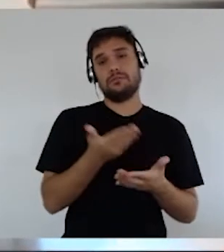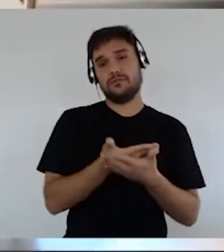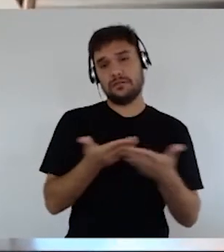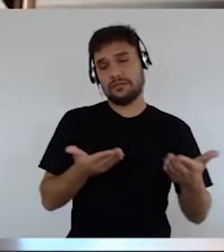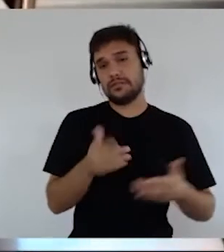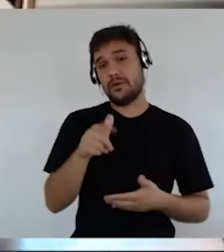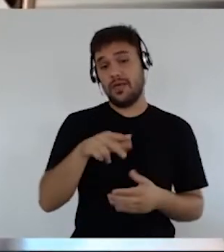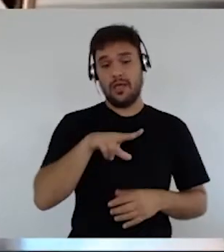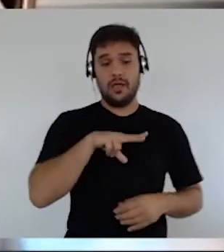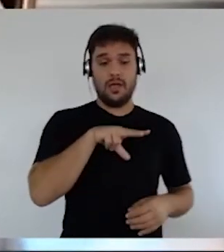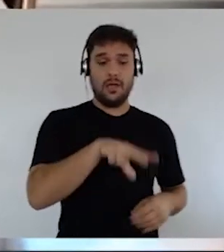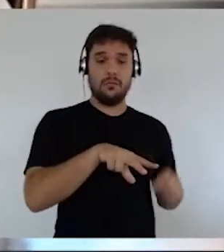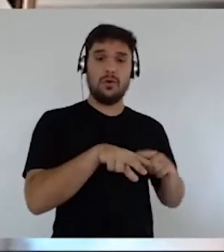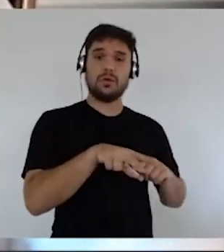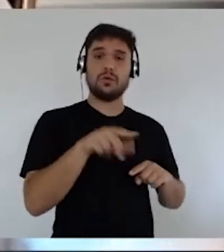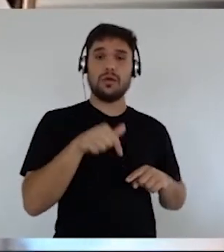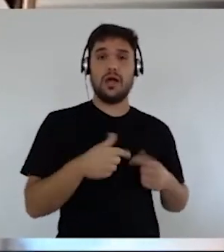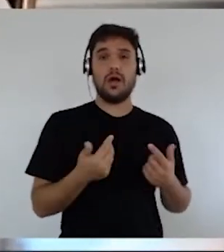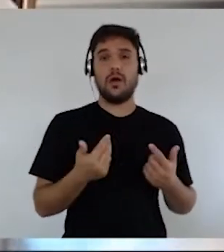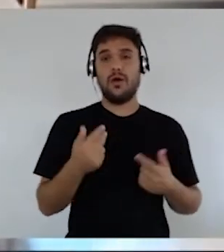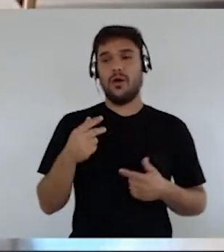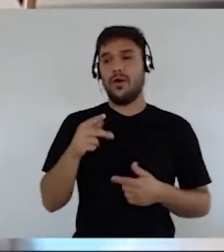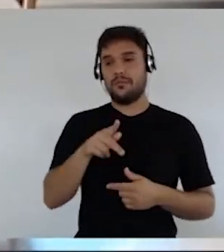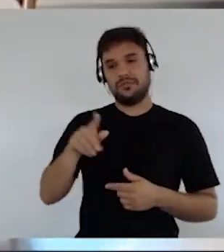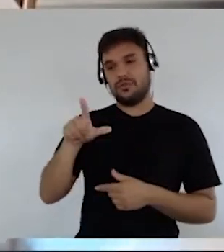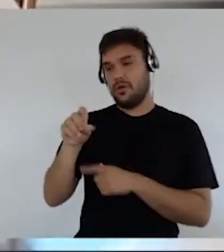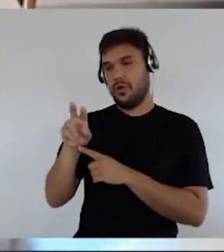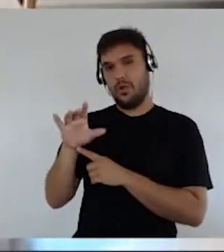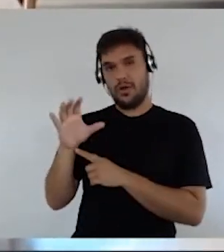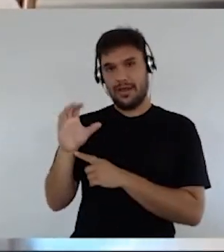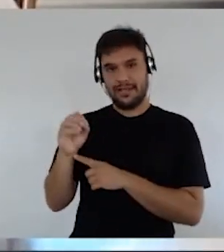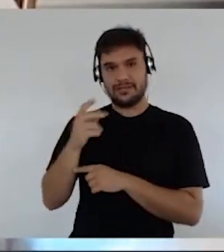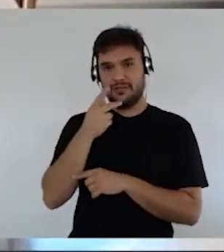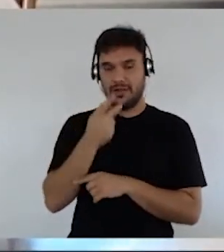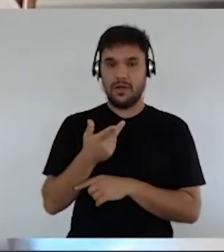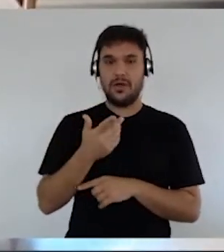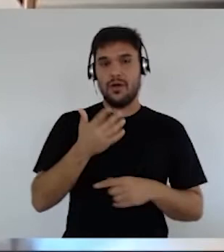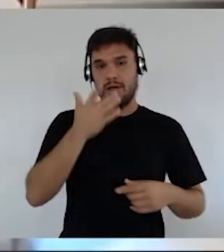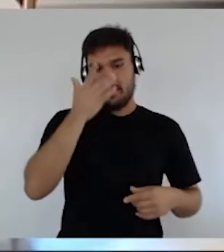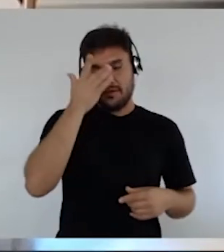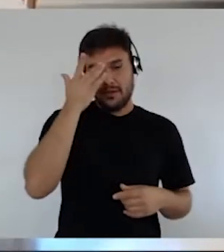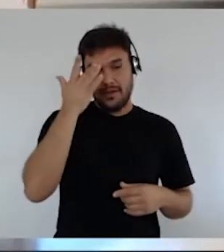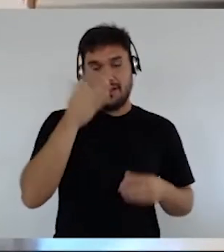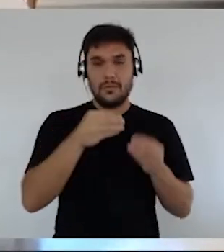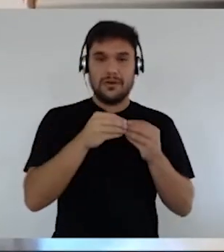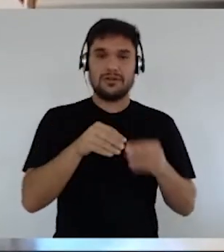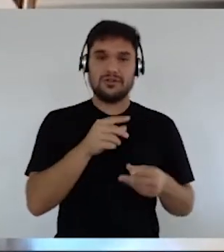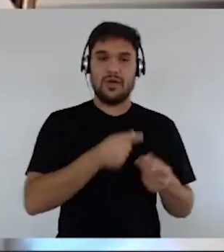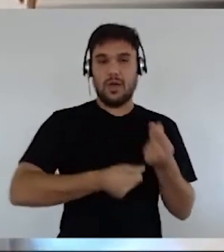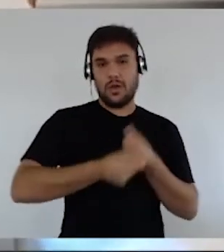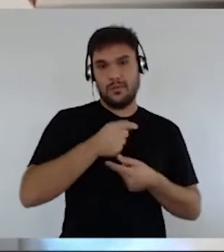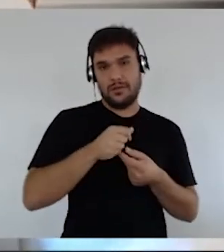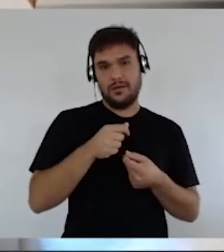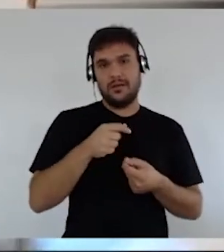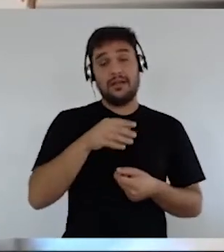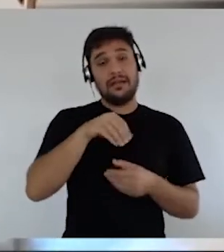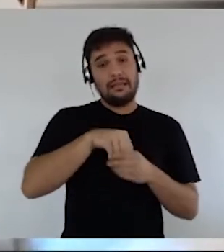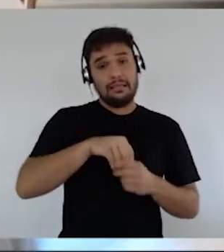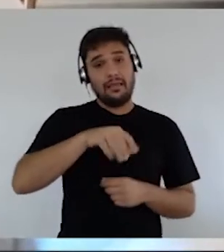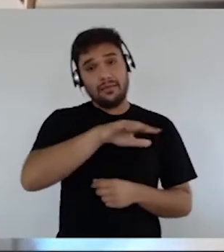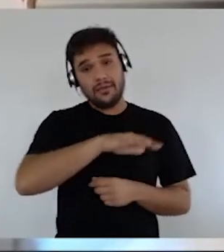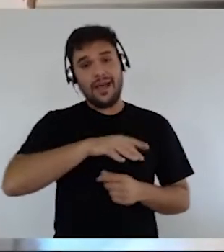que Portugal, tal como o professor Lourenço, preocupou-se sobretudo com os vulneráveis económicos. E no âmbito da ação